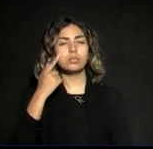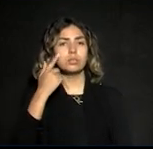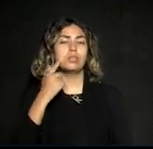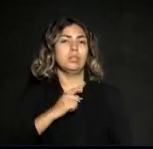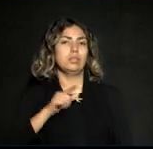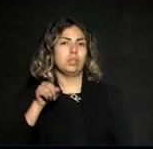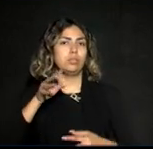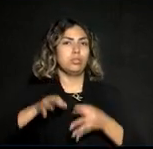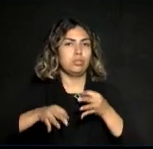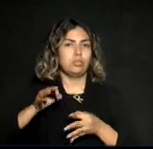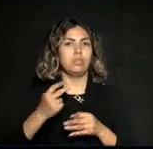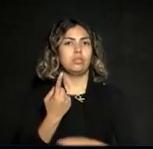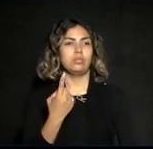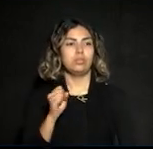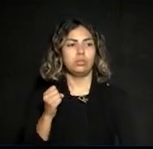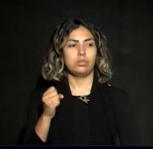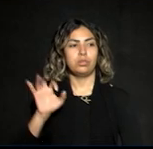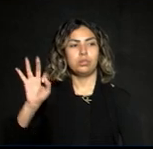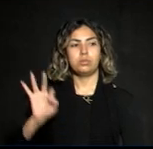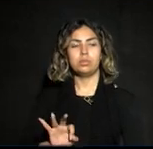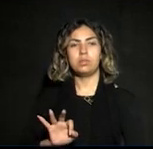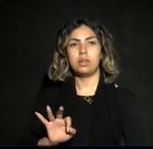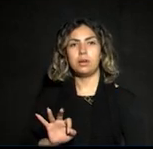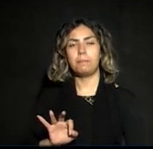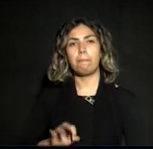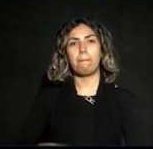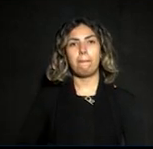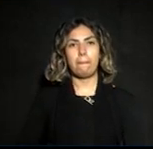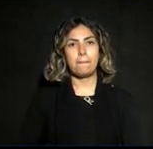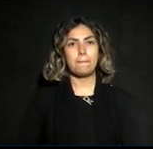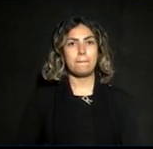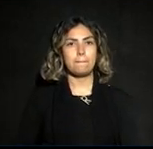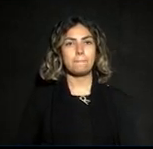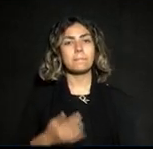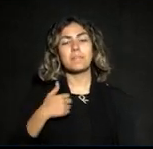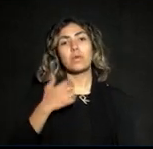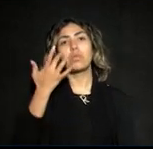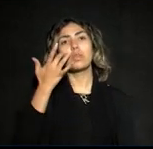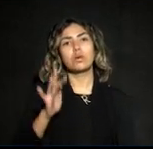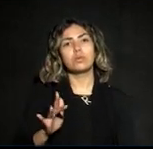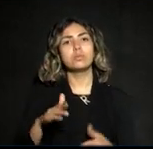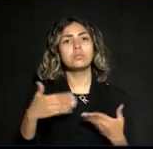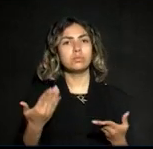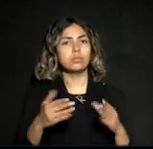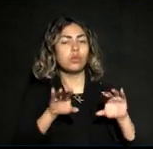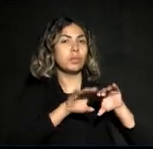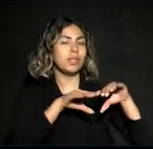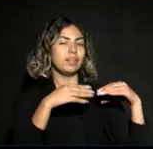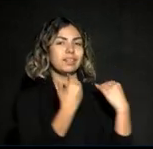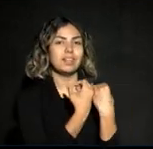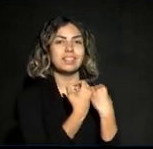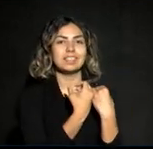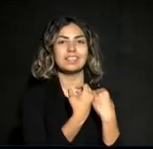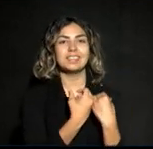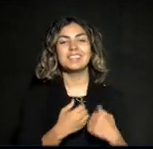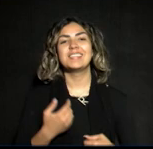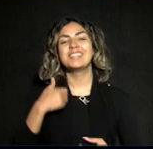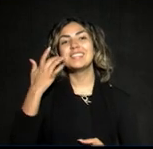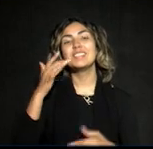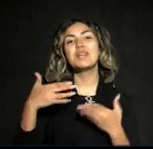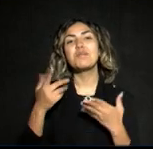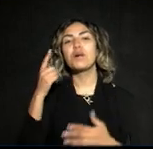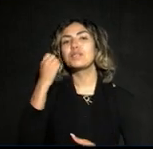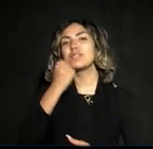no judiciário de 18 por cento e se passa eu não sei a câmera não startou esse